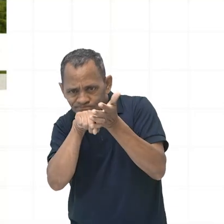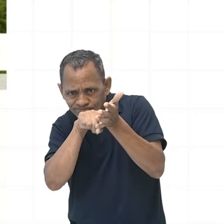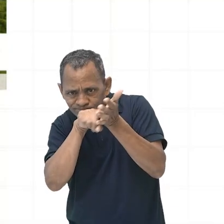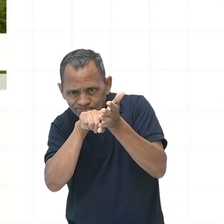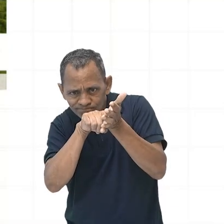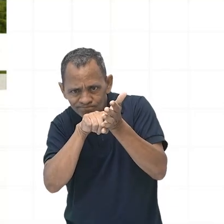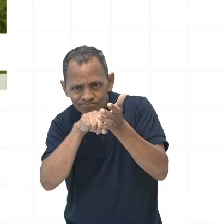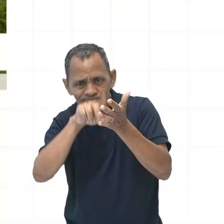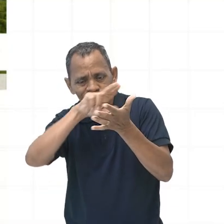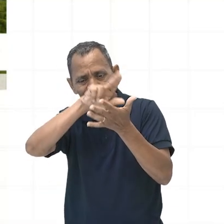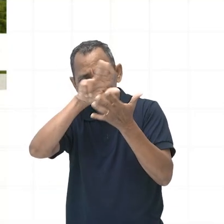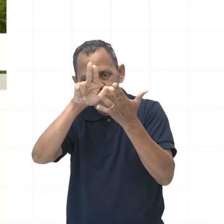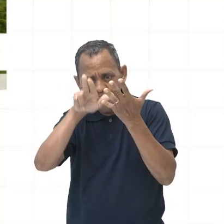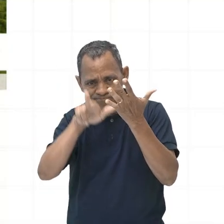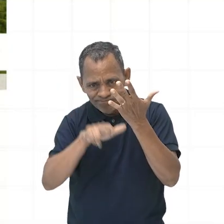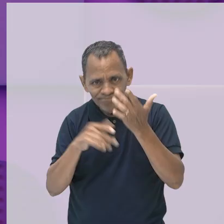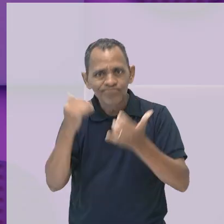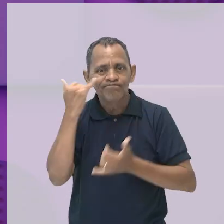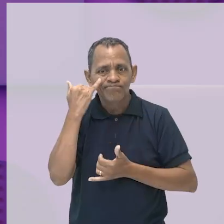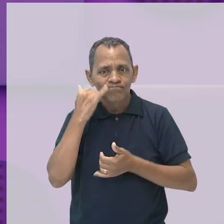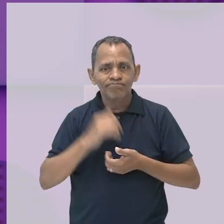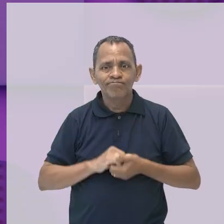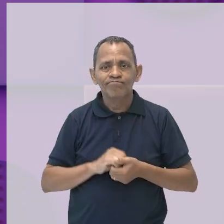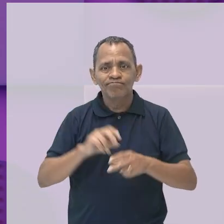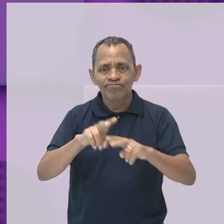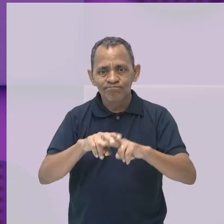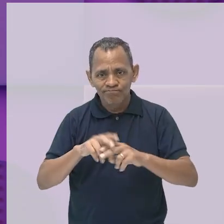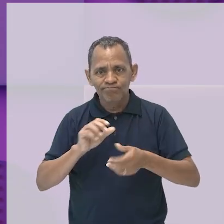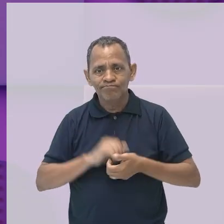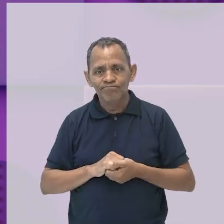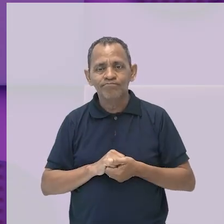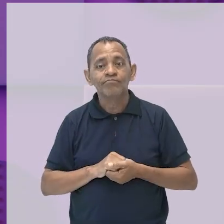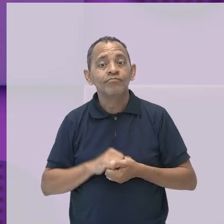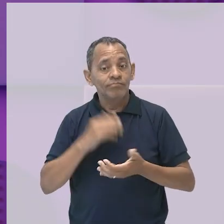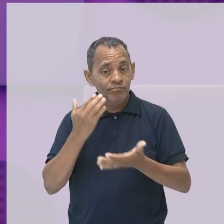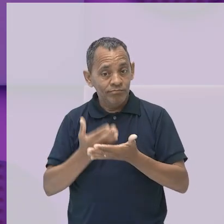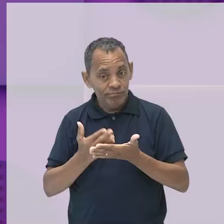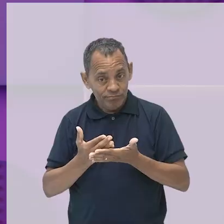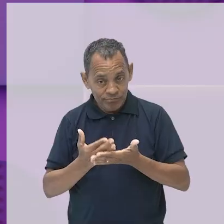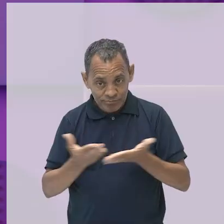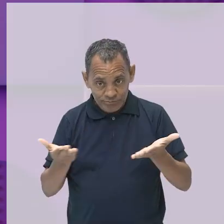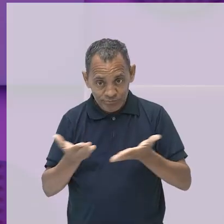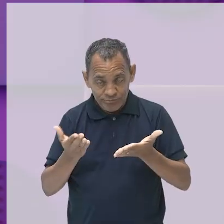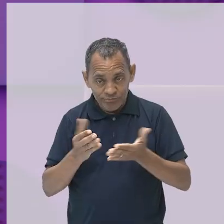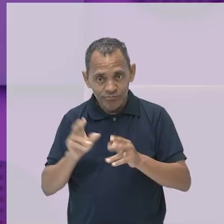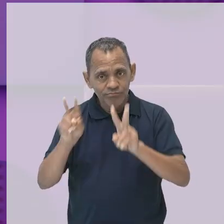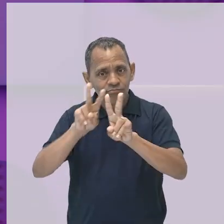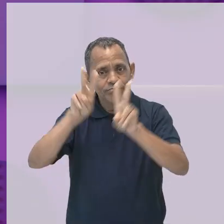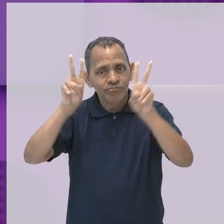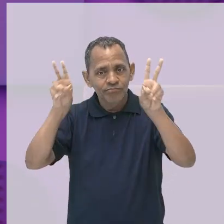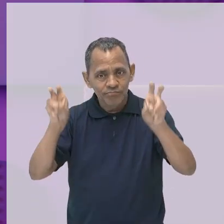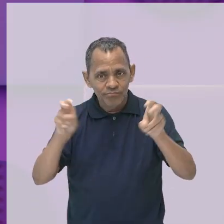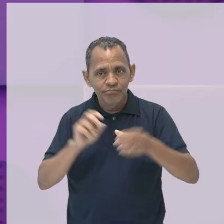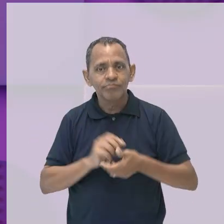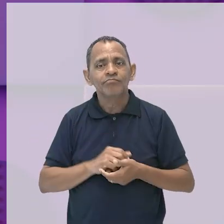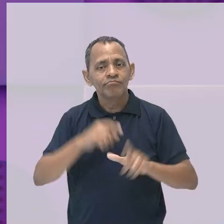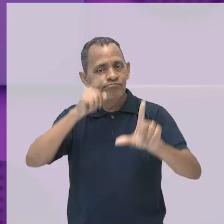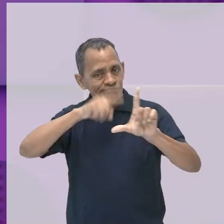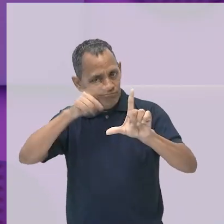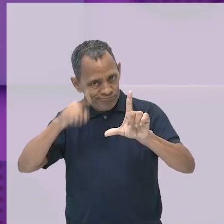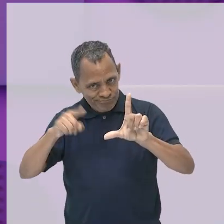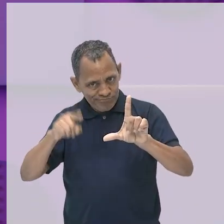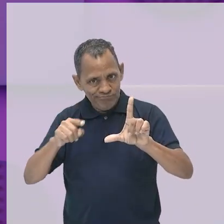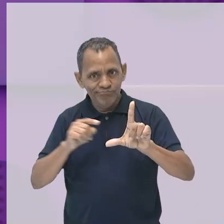como infográficos. Beleza? Então, essa foi a nossa aula sobre gráficos,